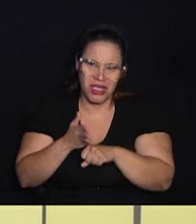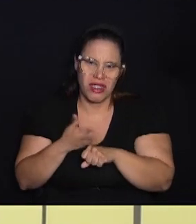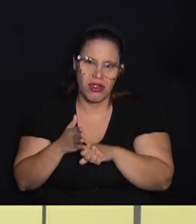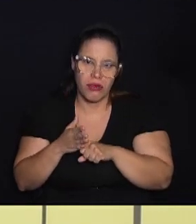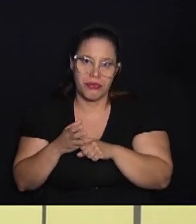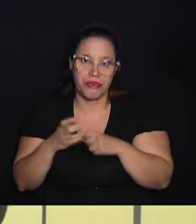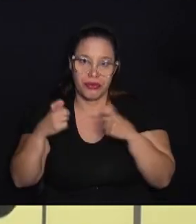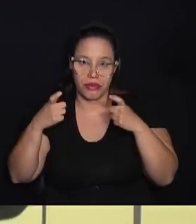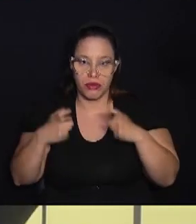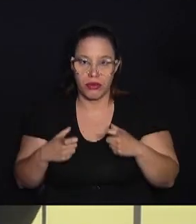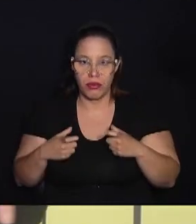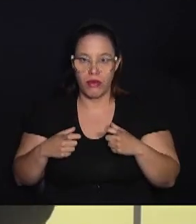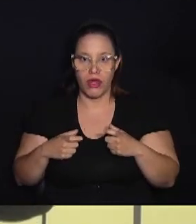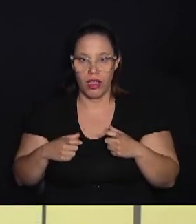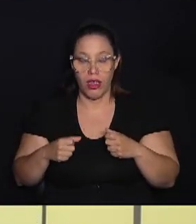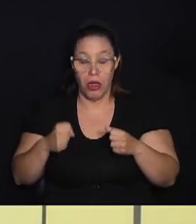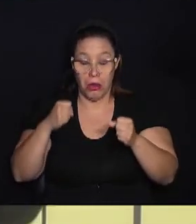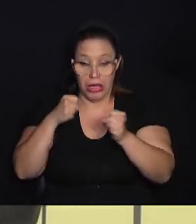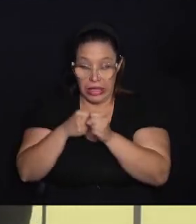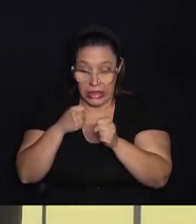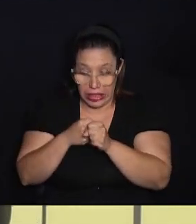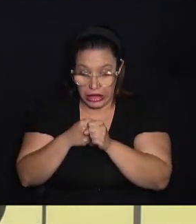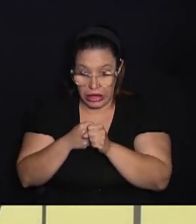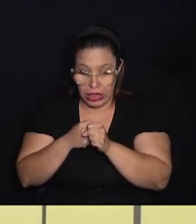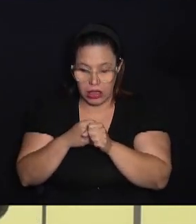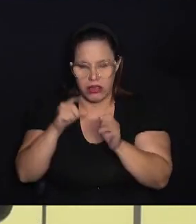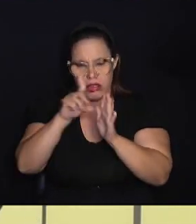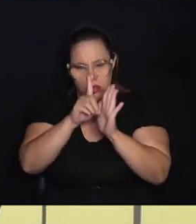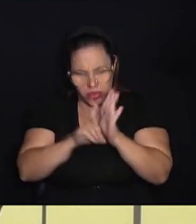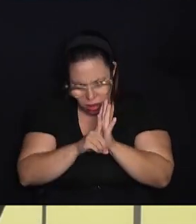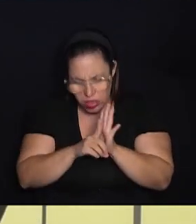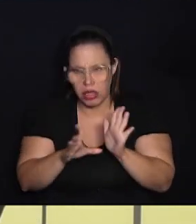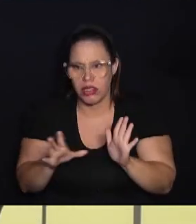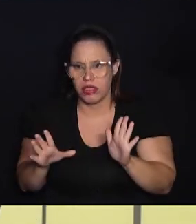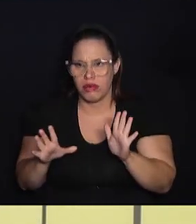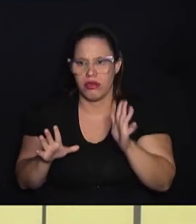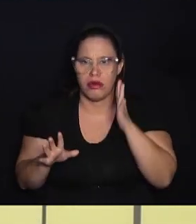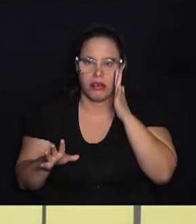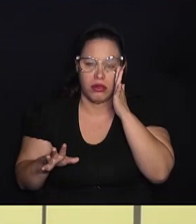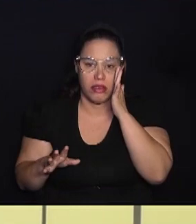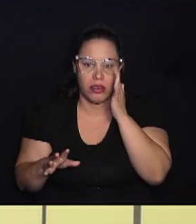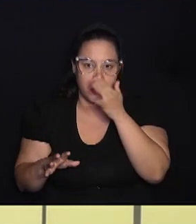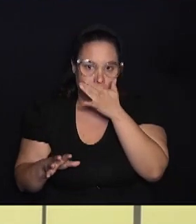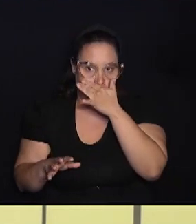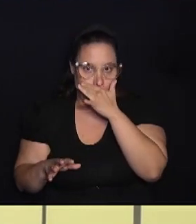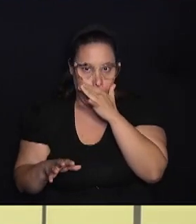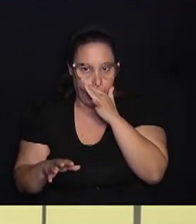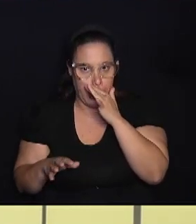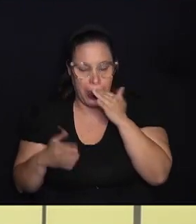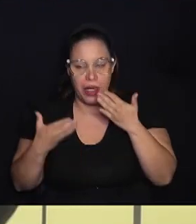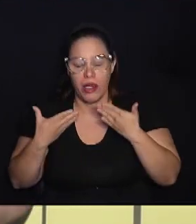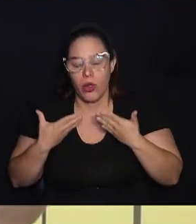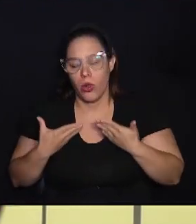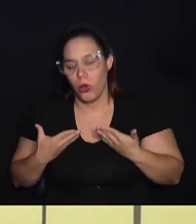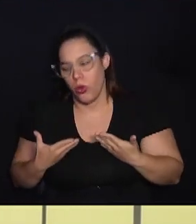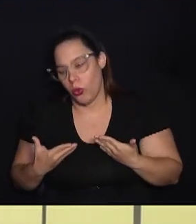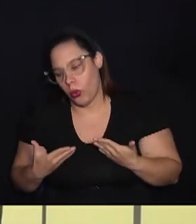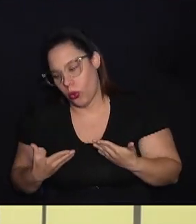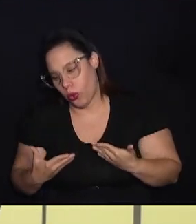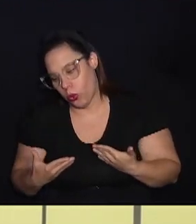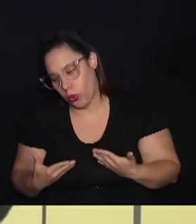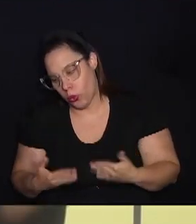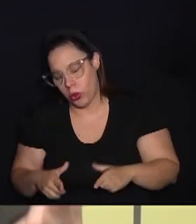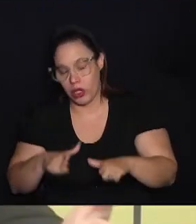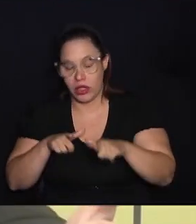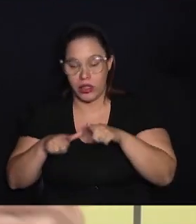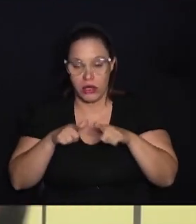colocar numa posição de mais embate de garantir direitos então Eh se eu vou cultivar mais tranquilidade ou mais